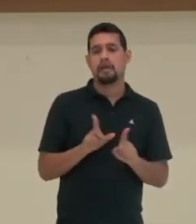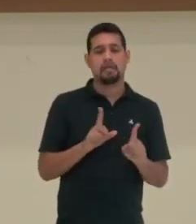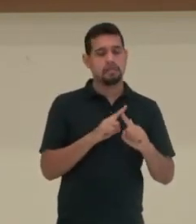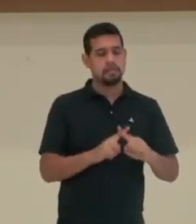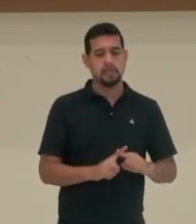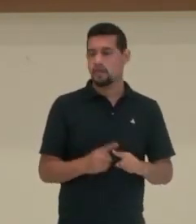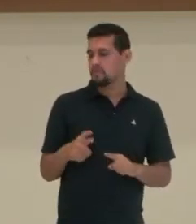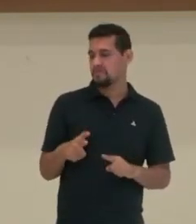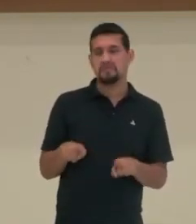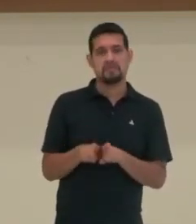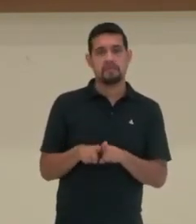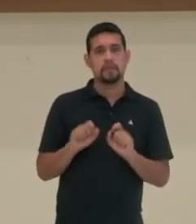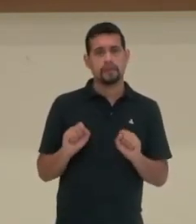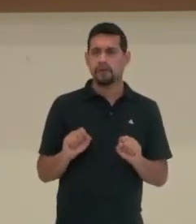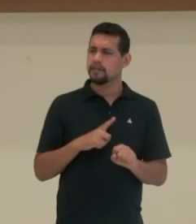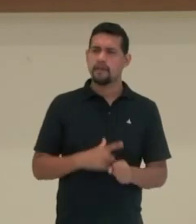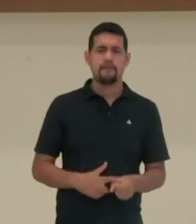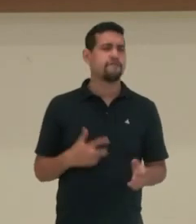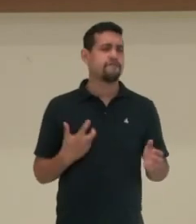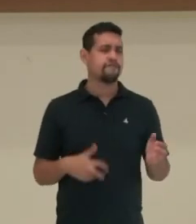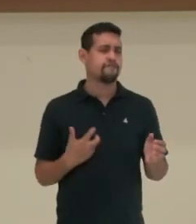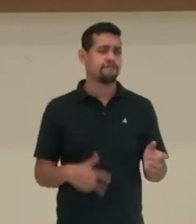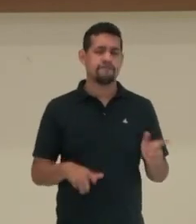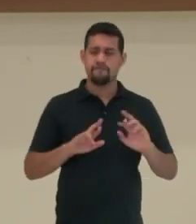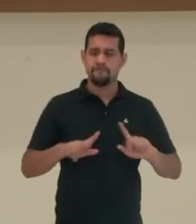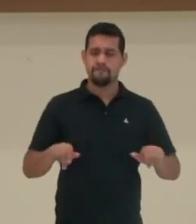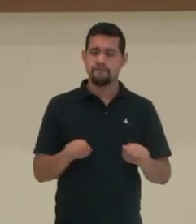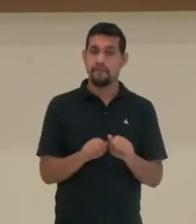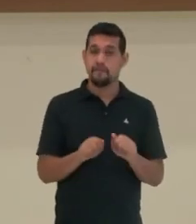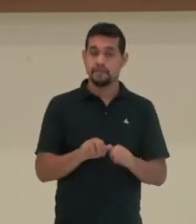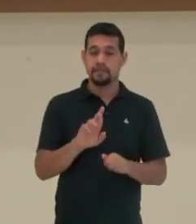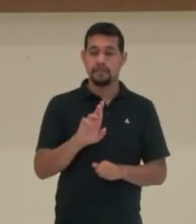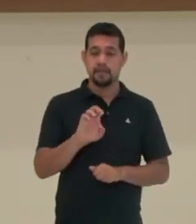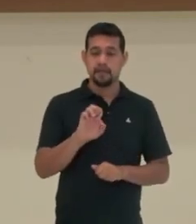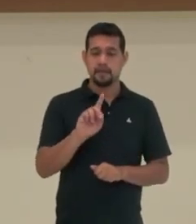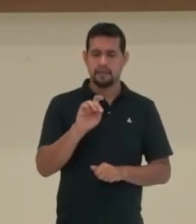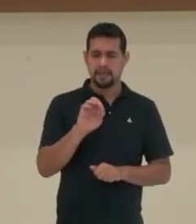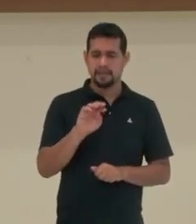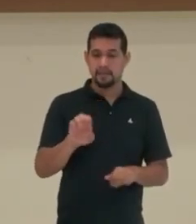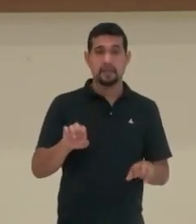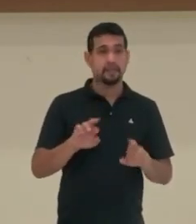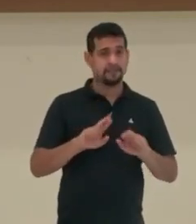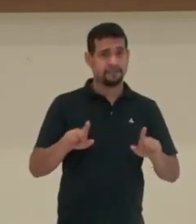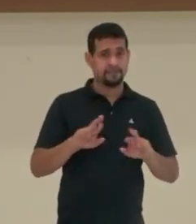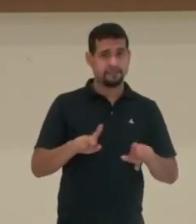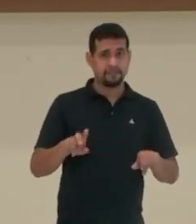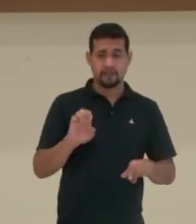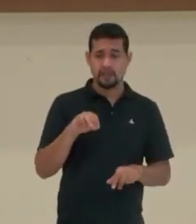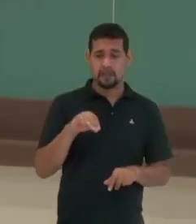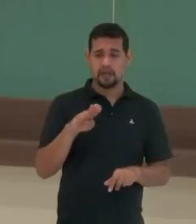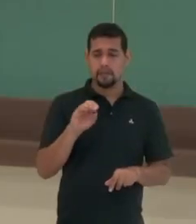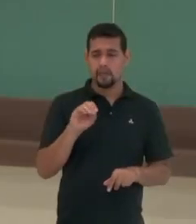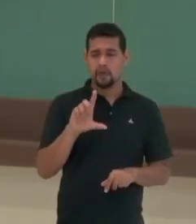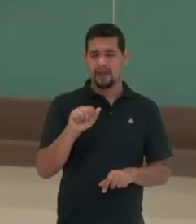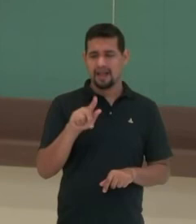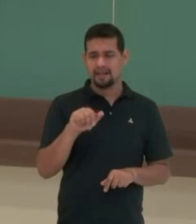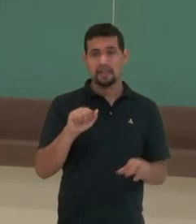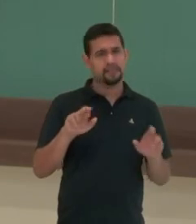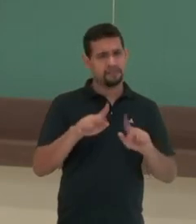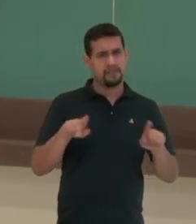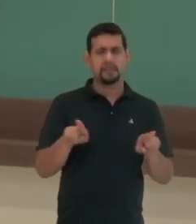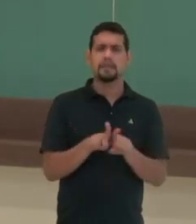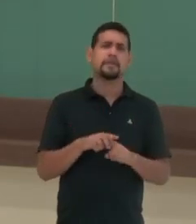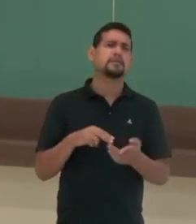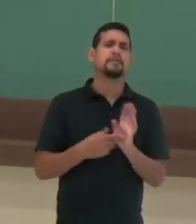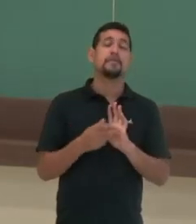ou não, né? Eles tocam as violas e vão fazendo esse repente. Diferente da embolada, que também traz rima, mas a embolada